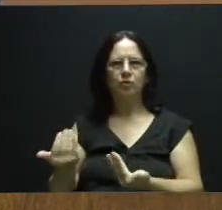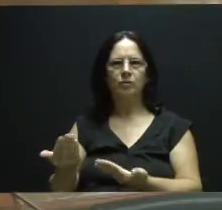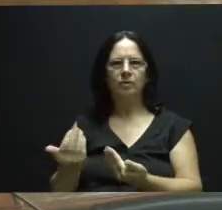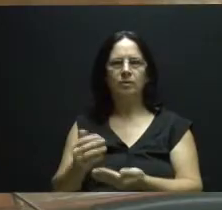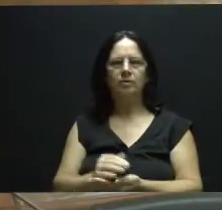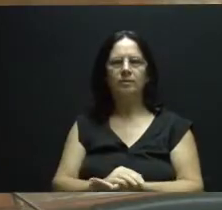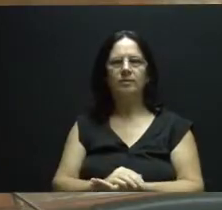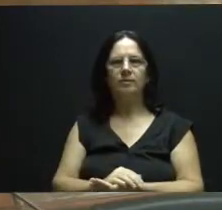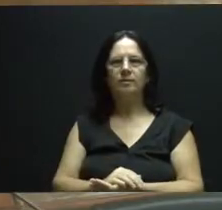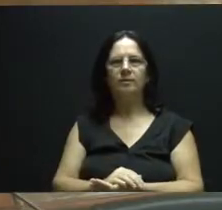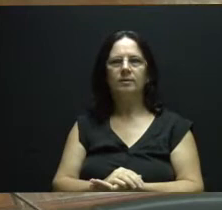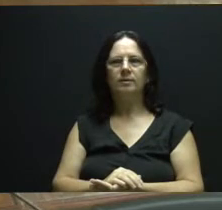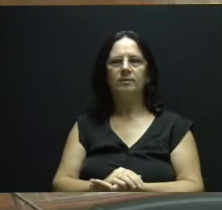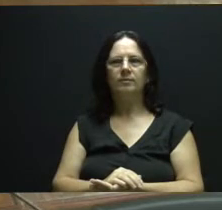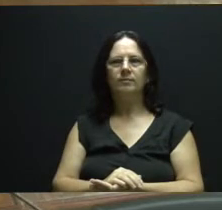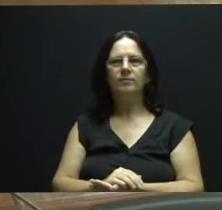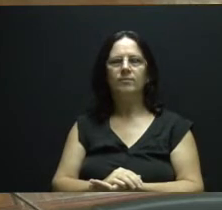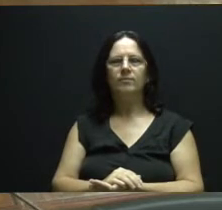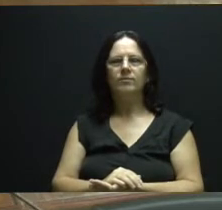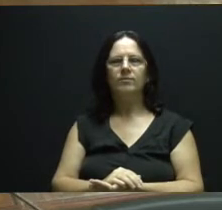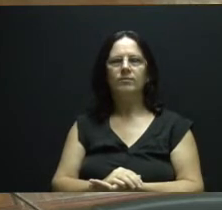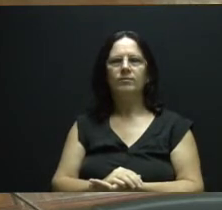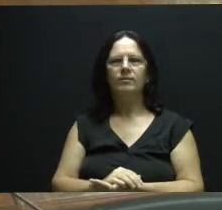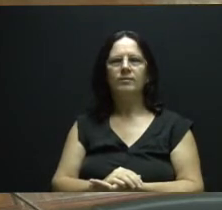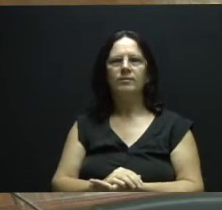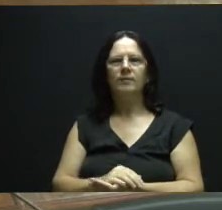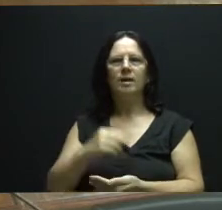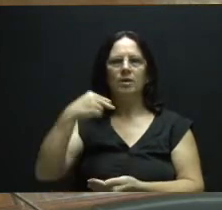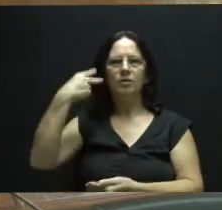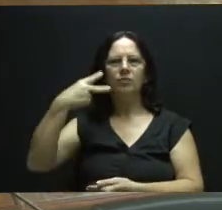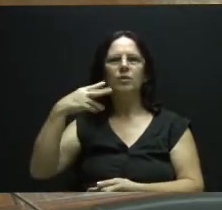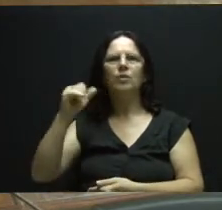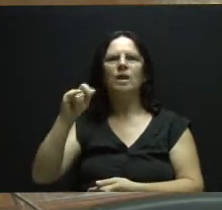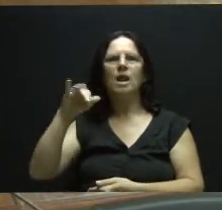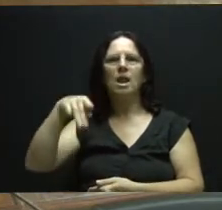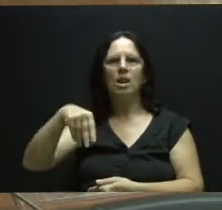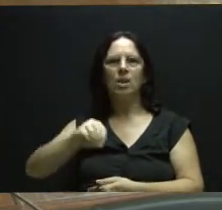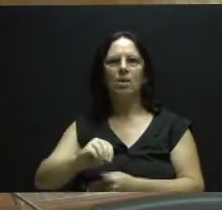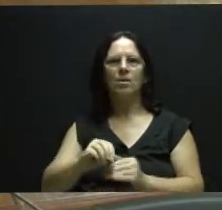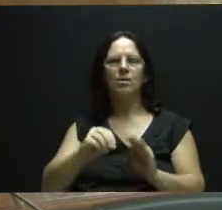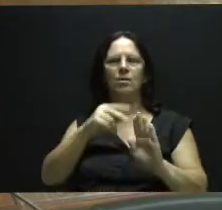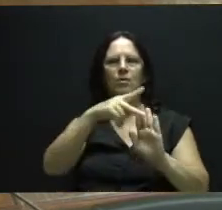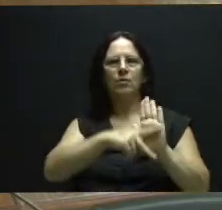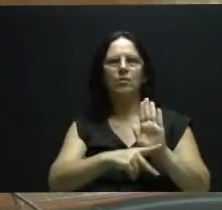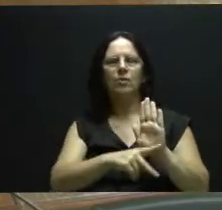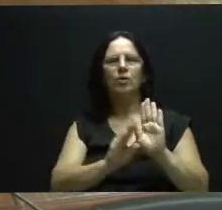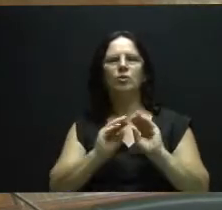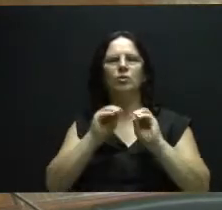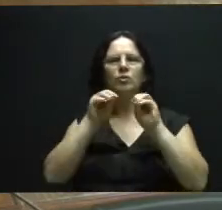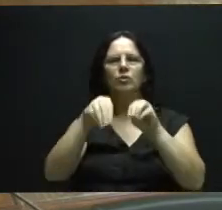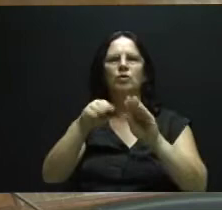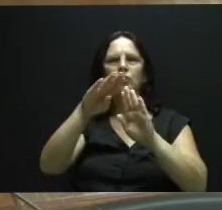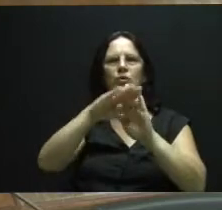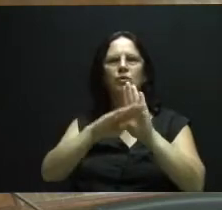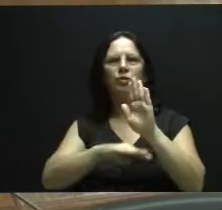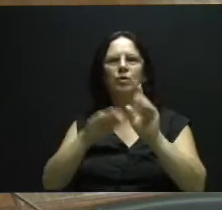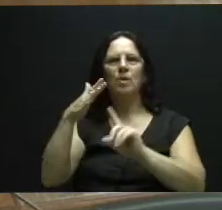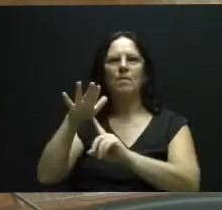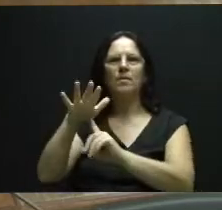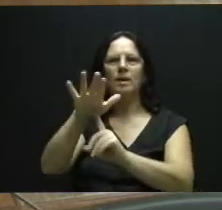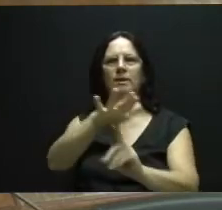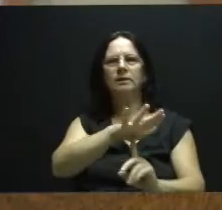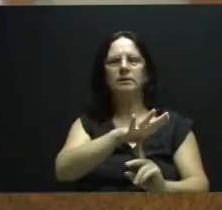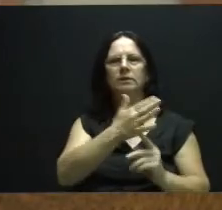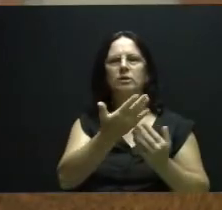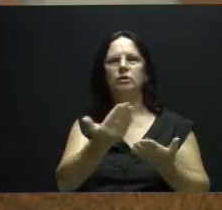é de autoria do nobre edil antónio vieira da silva projeto de lei que institui o programa praça da juventude